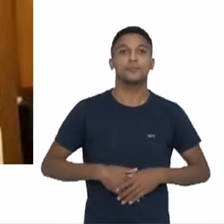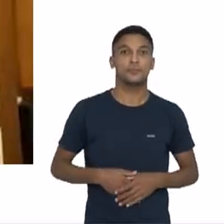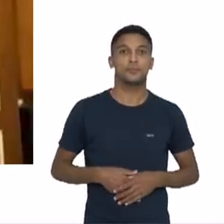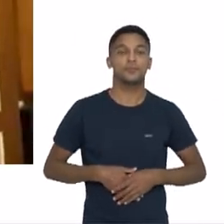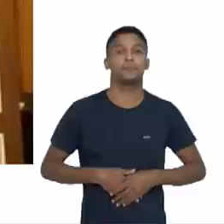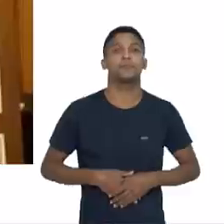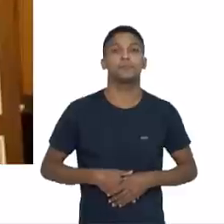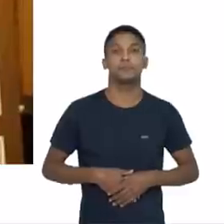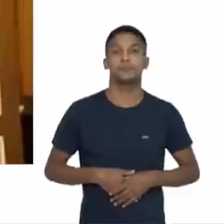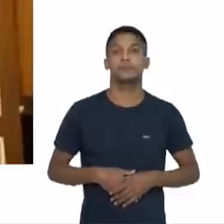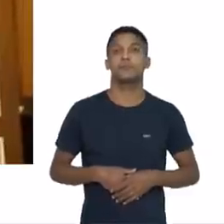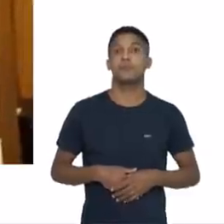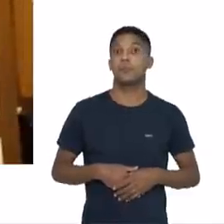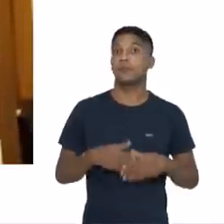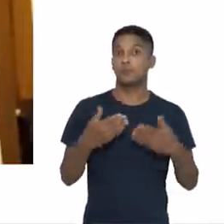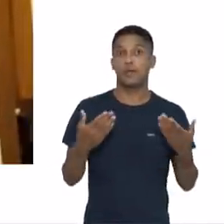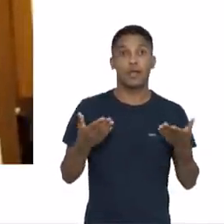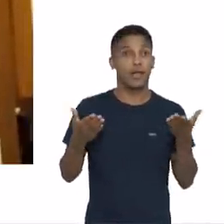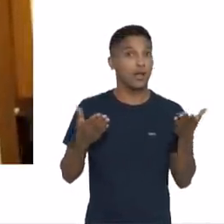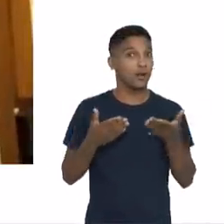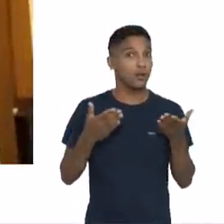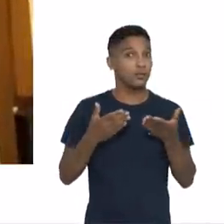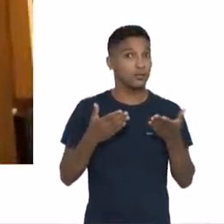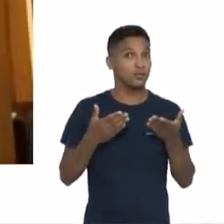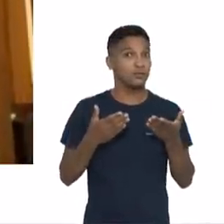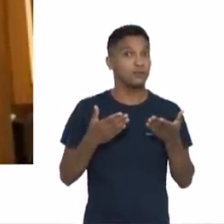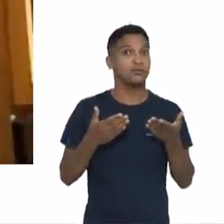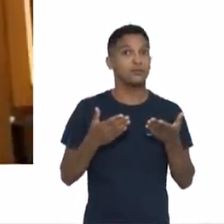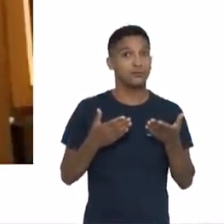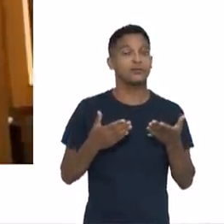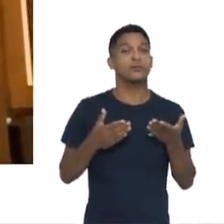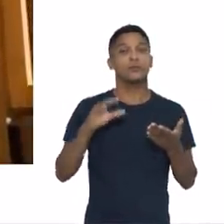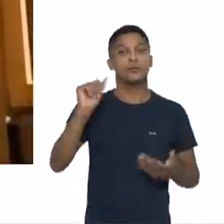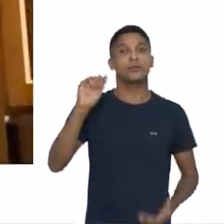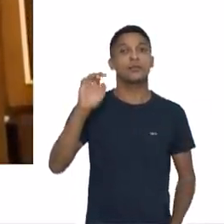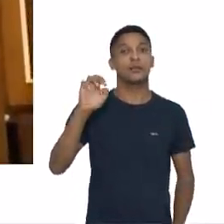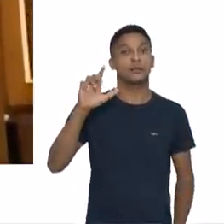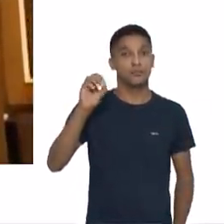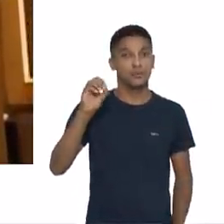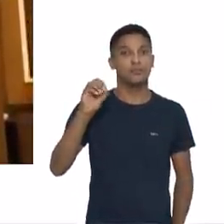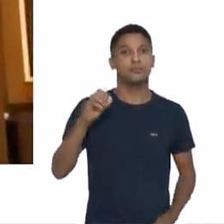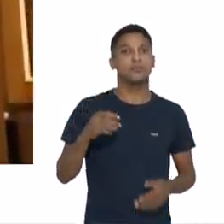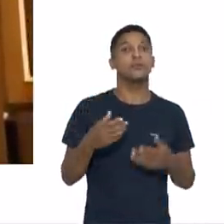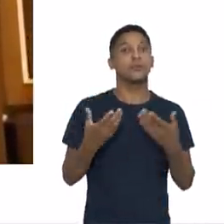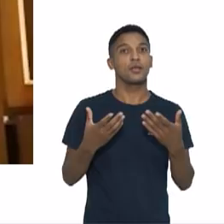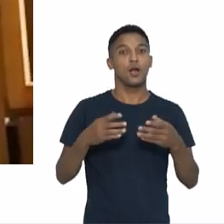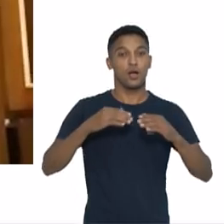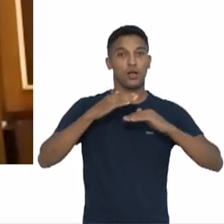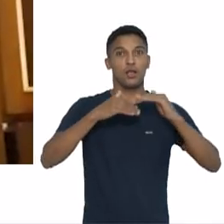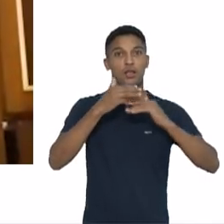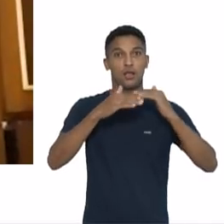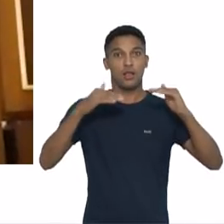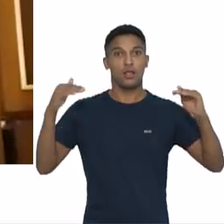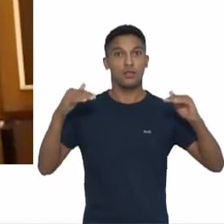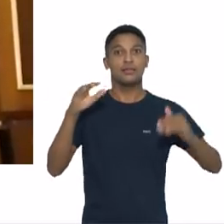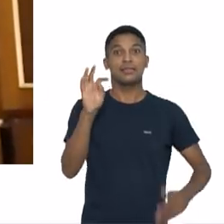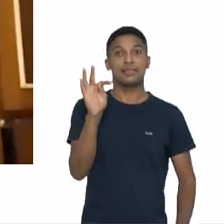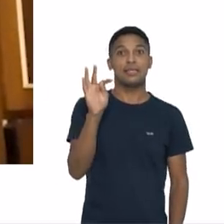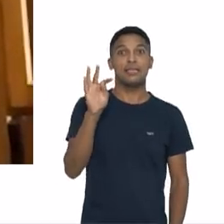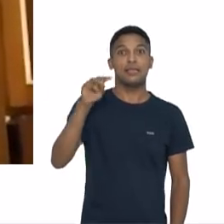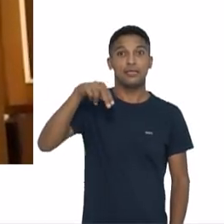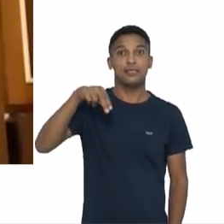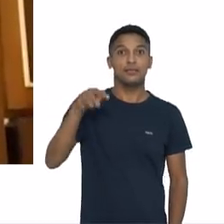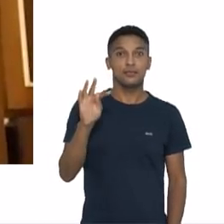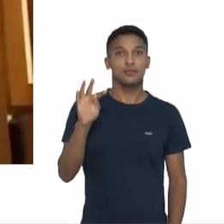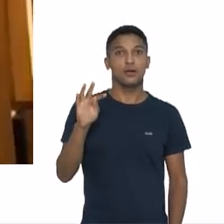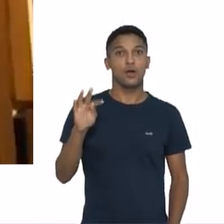fazer o cabelinho do palhaço dela com TNT, tá bom? Que é a segunda opção aqui que eu vou mostrar pra vocês. Recortei